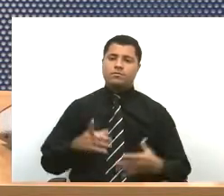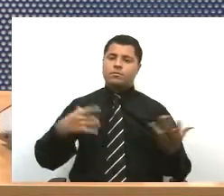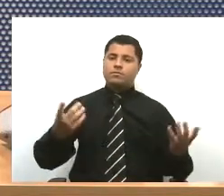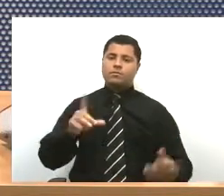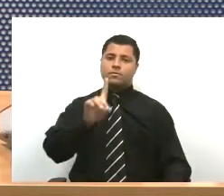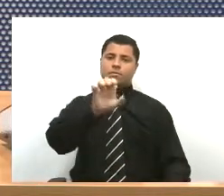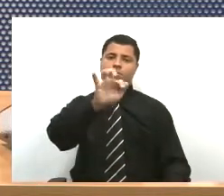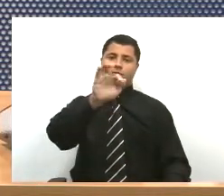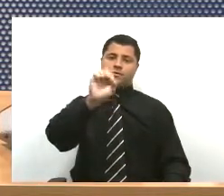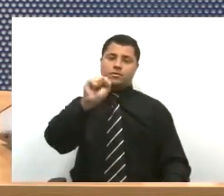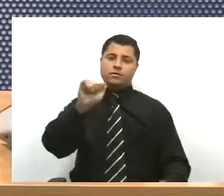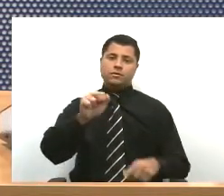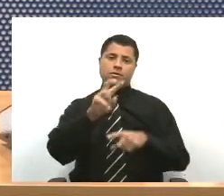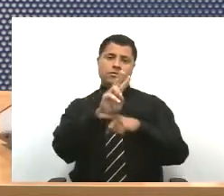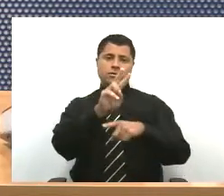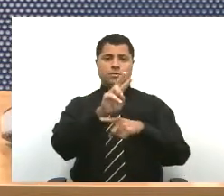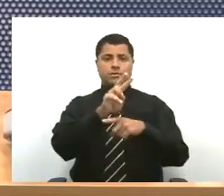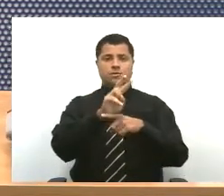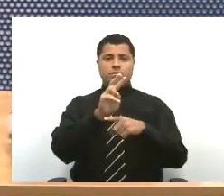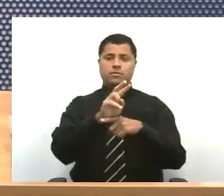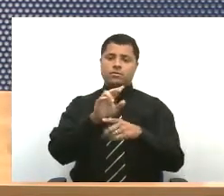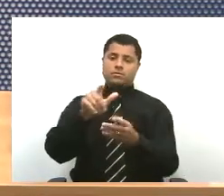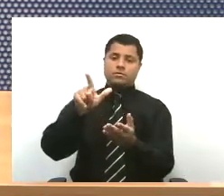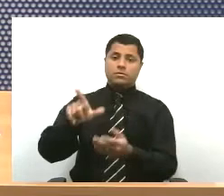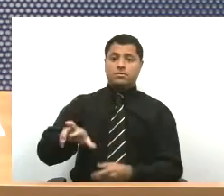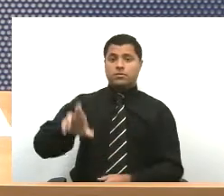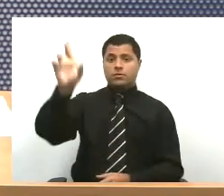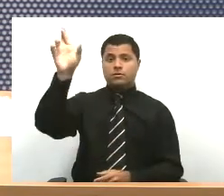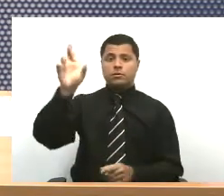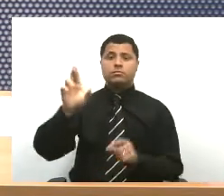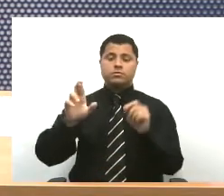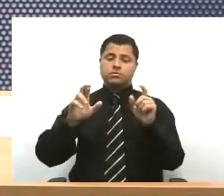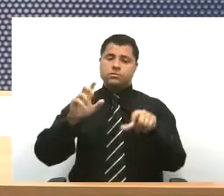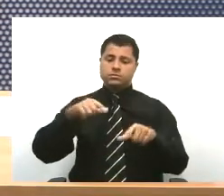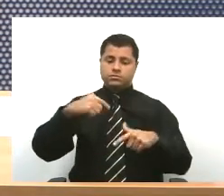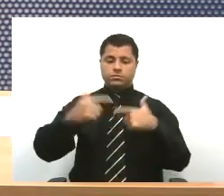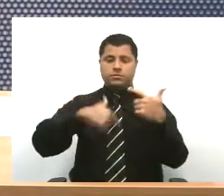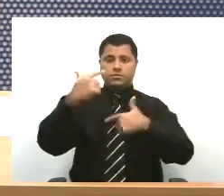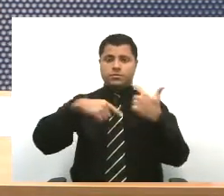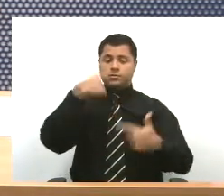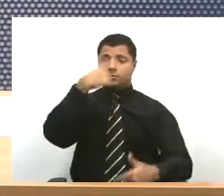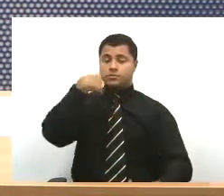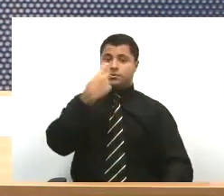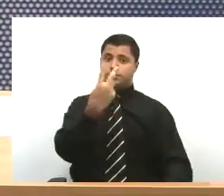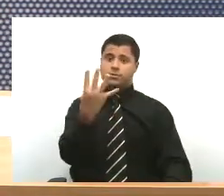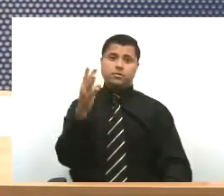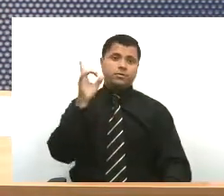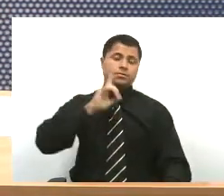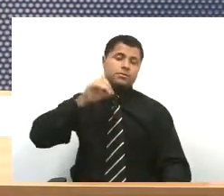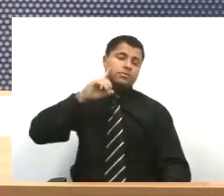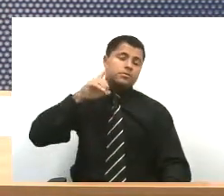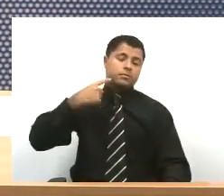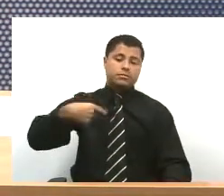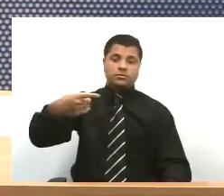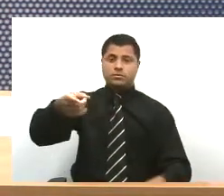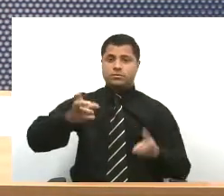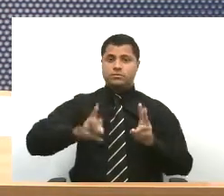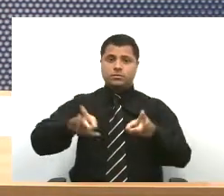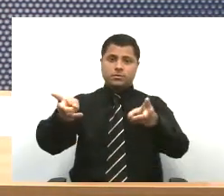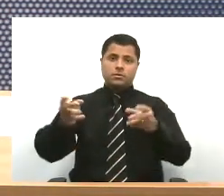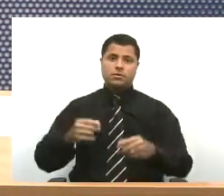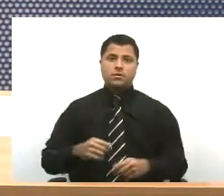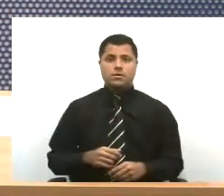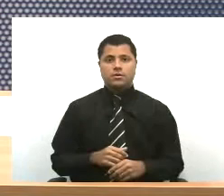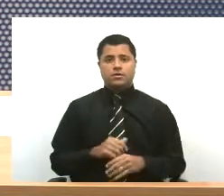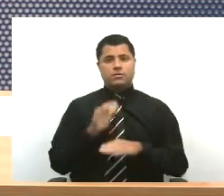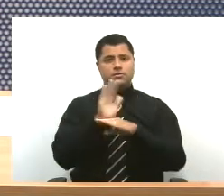Civil é uma coordenadoria que funciona 24 horas por dia, todos os dias, agindo na área